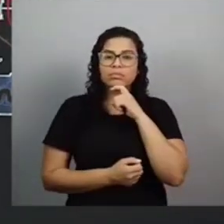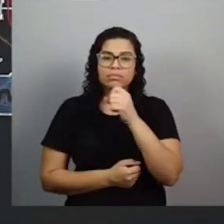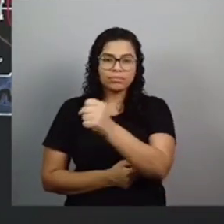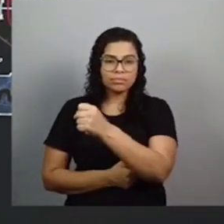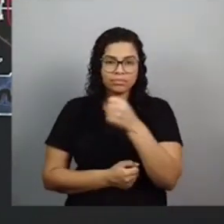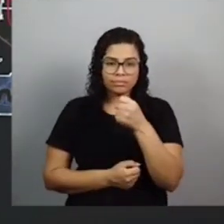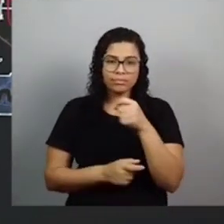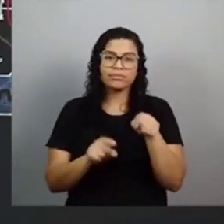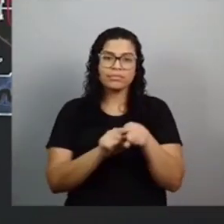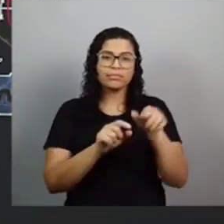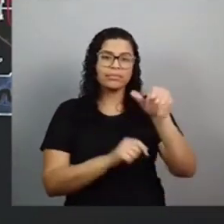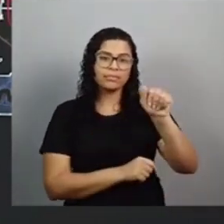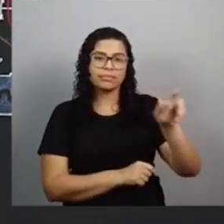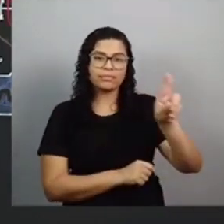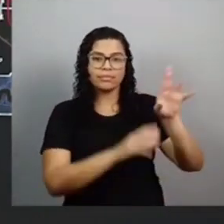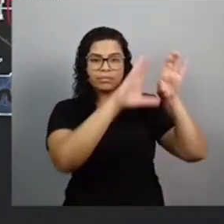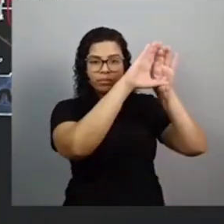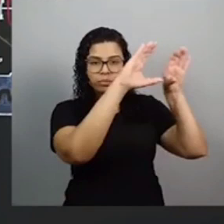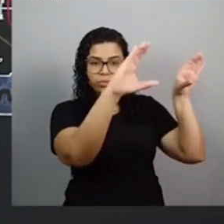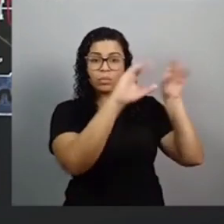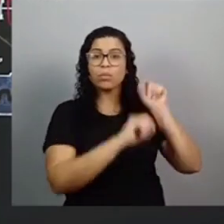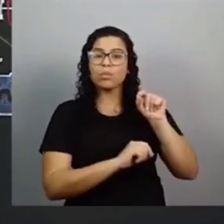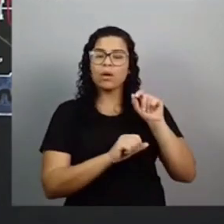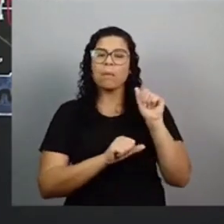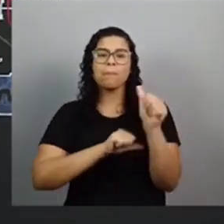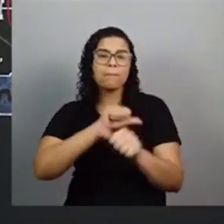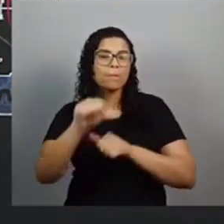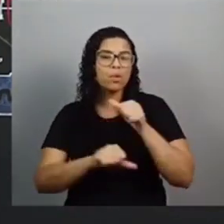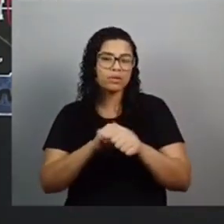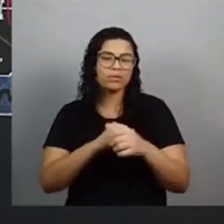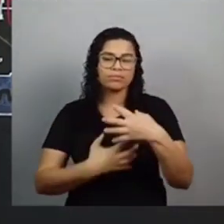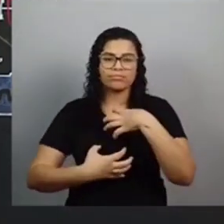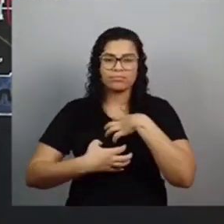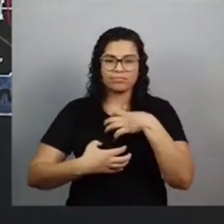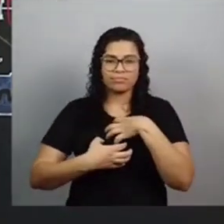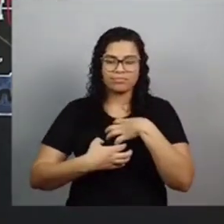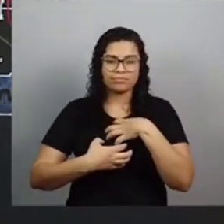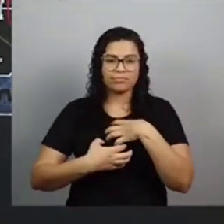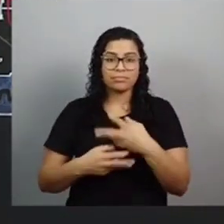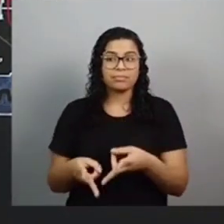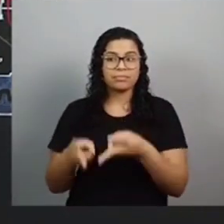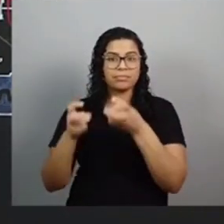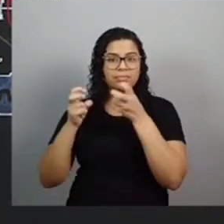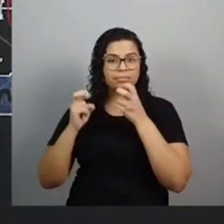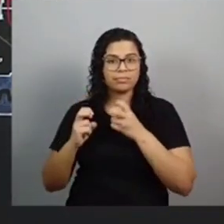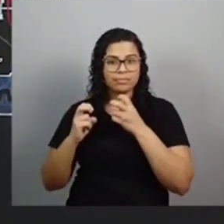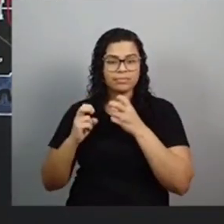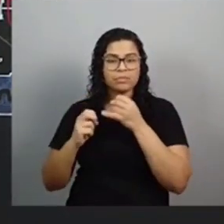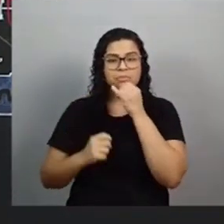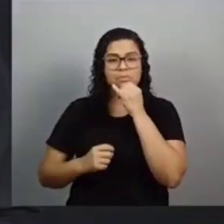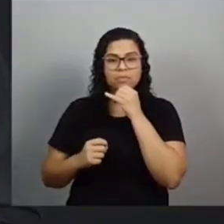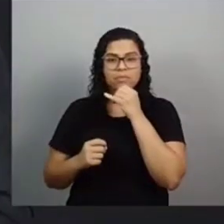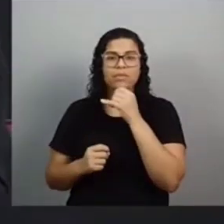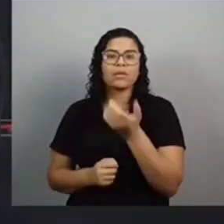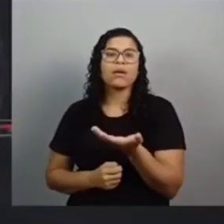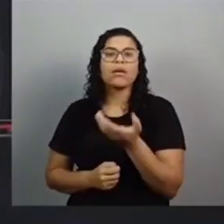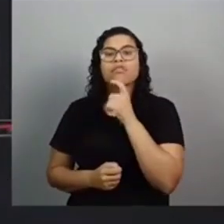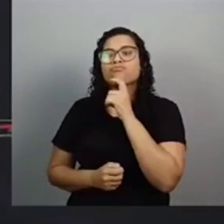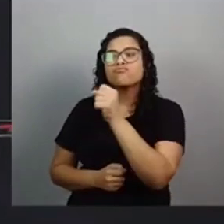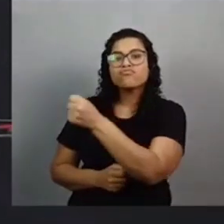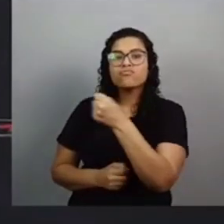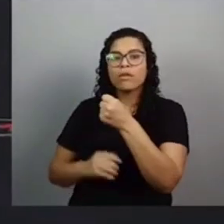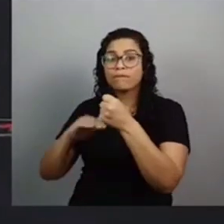do ar-condicionado e da geladeira, vai acontecer um processo inverso, onde você percebe atrás de uma geladeira, atrás de um